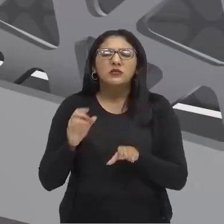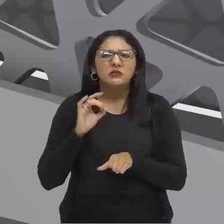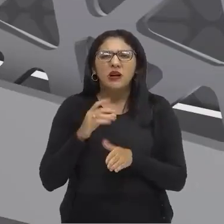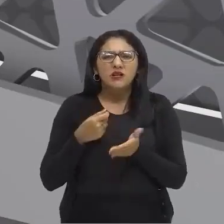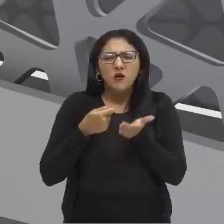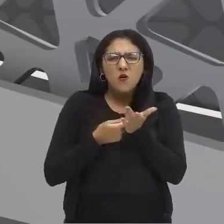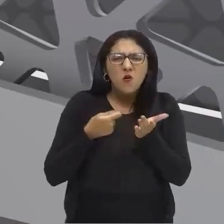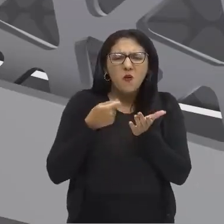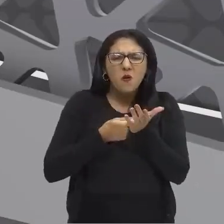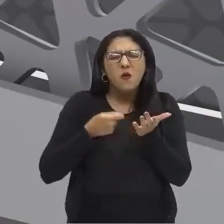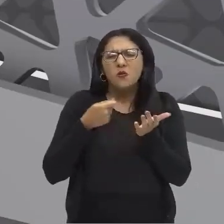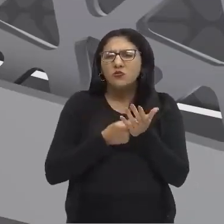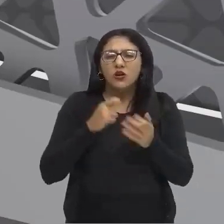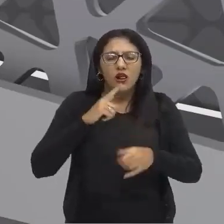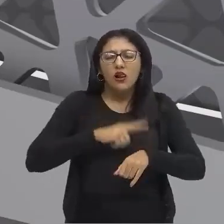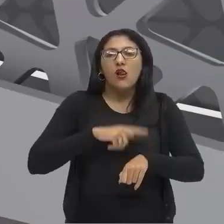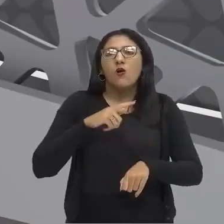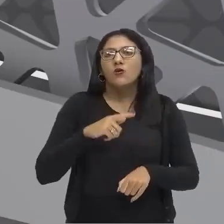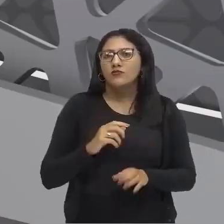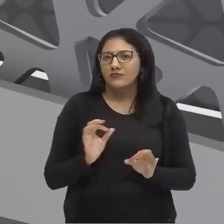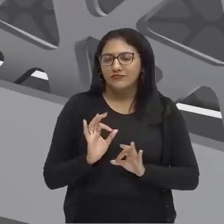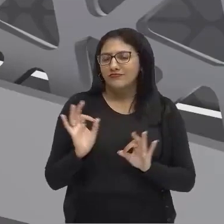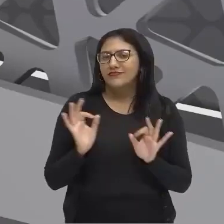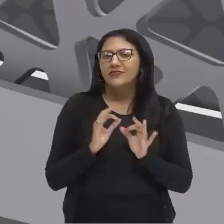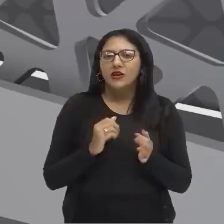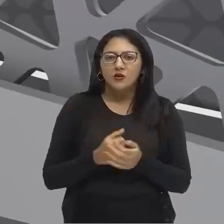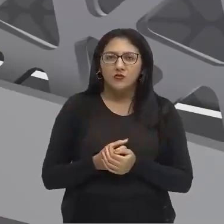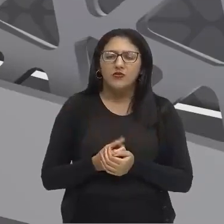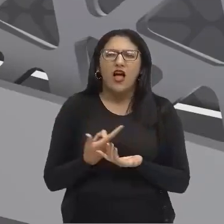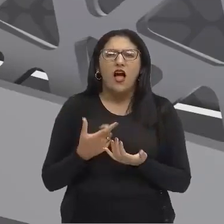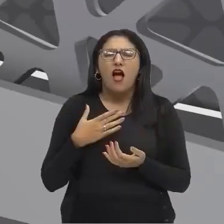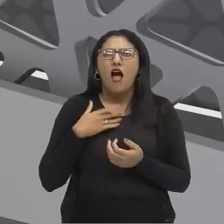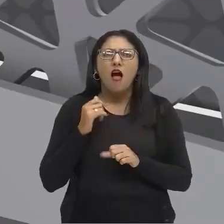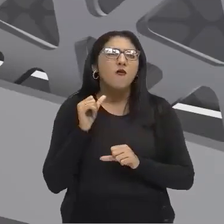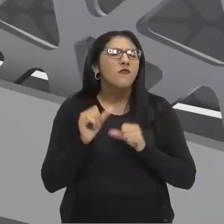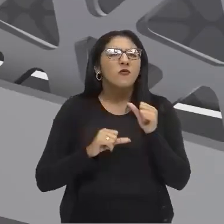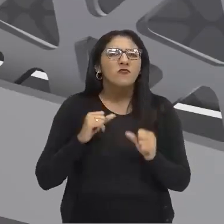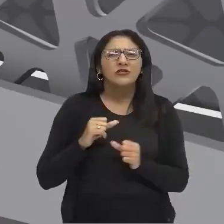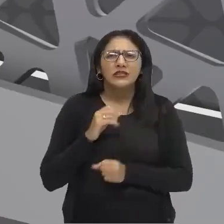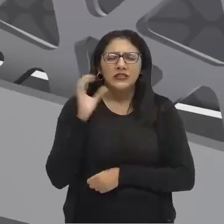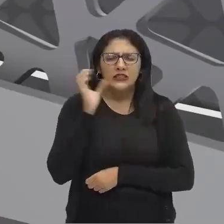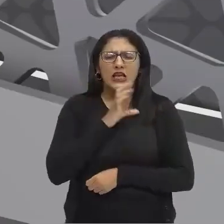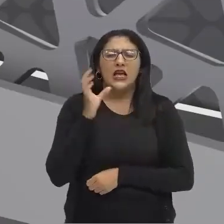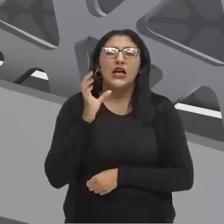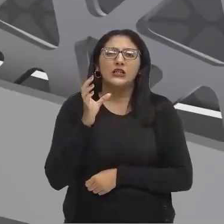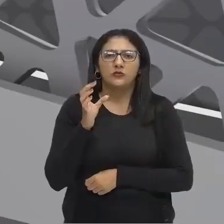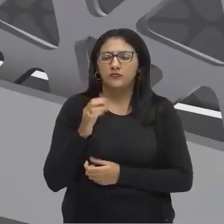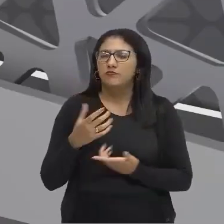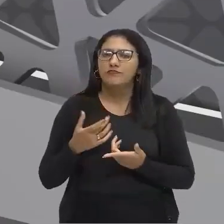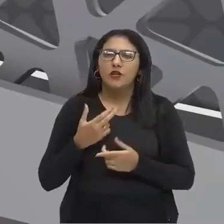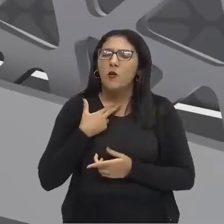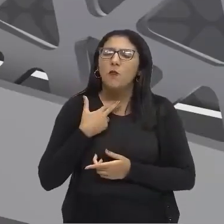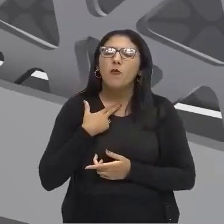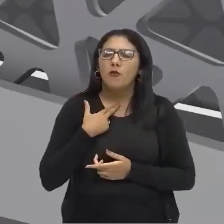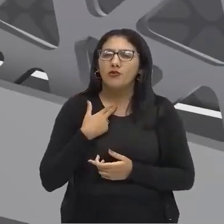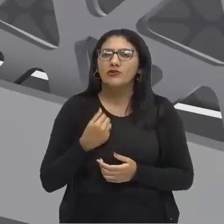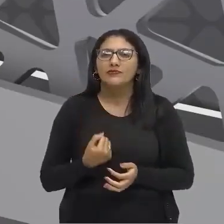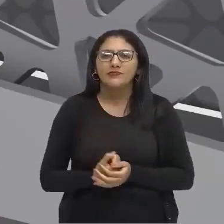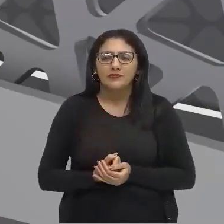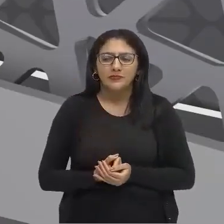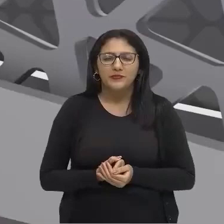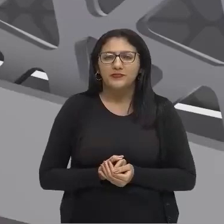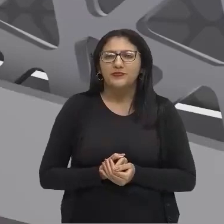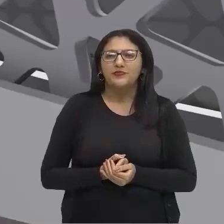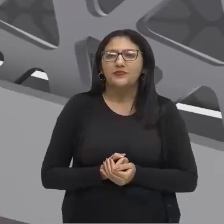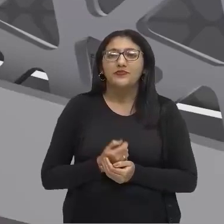eu tenho que mudar de imediato. Vou mudar agora radicalmente. Não pode ser assim. Isso